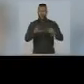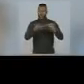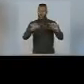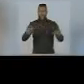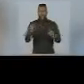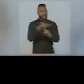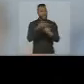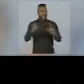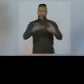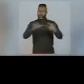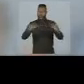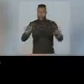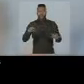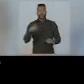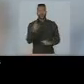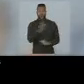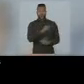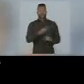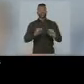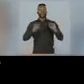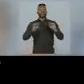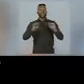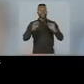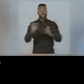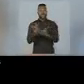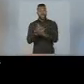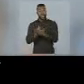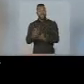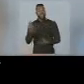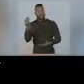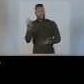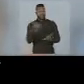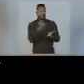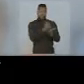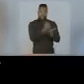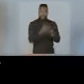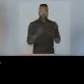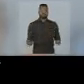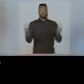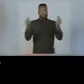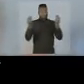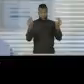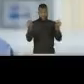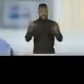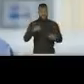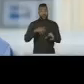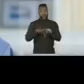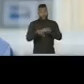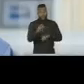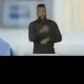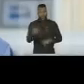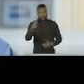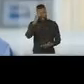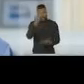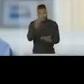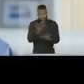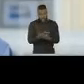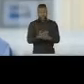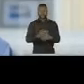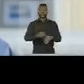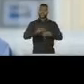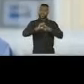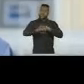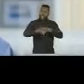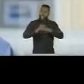nunca mais, tortura nunca mais. Nosso lema é um livro numa mão e uma carteira de trabalho na outra. Sou professor e